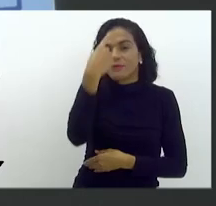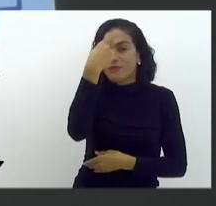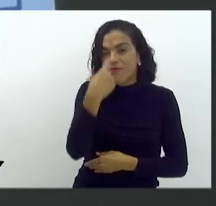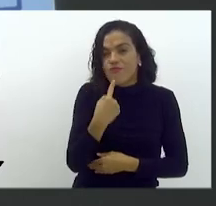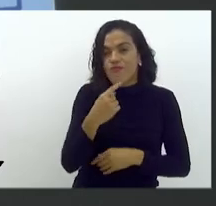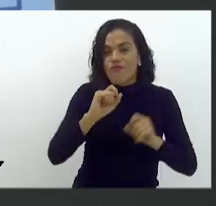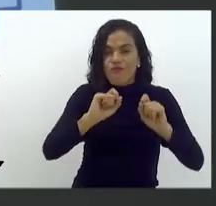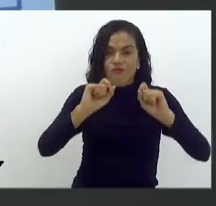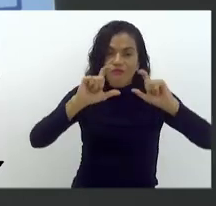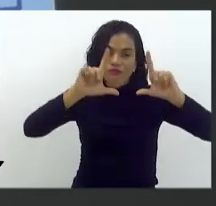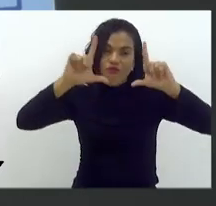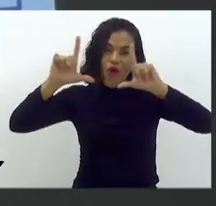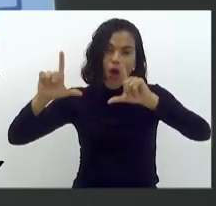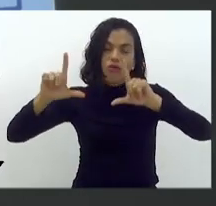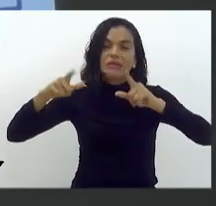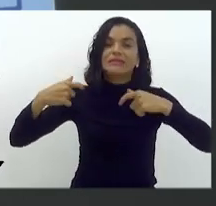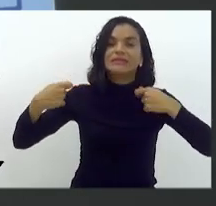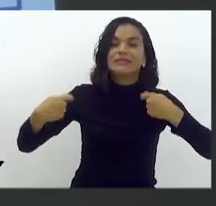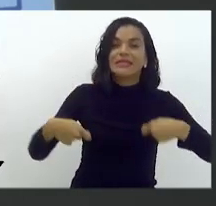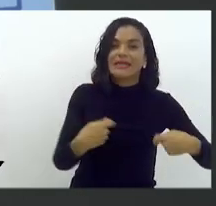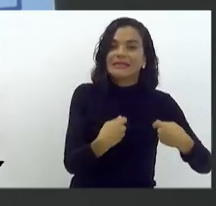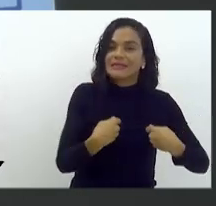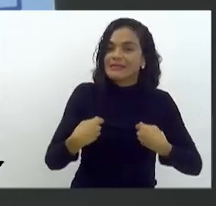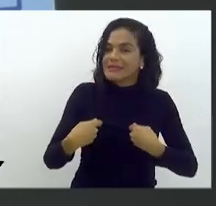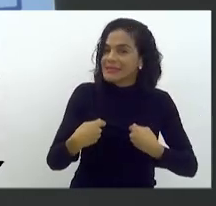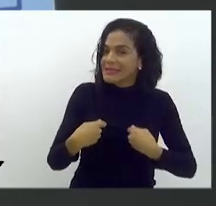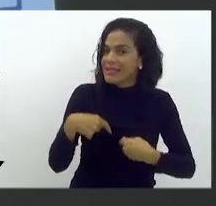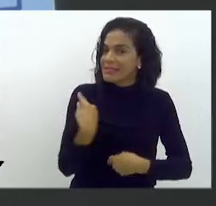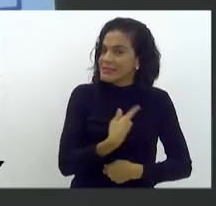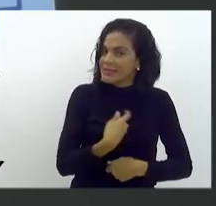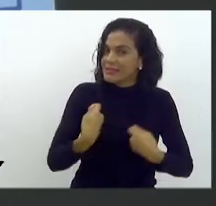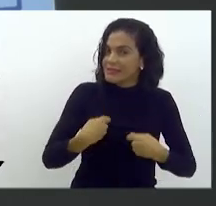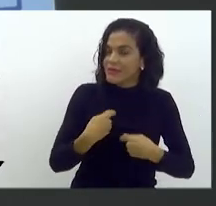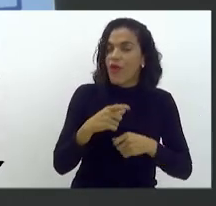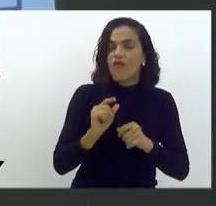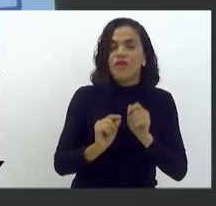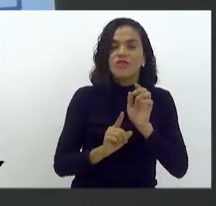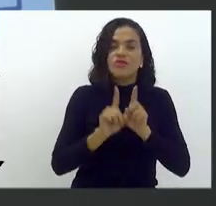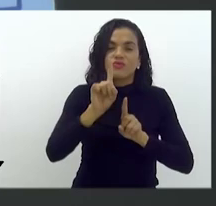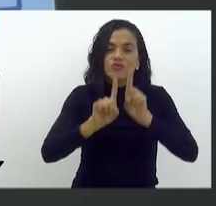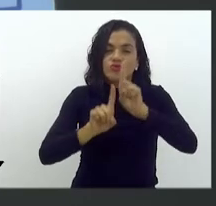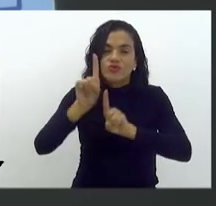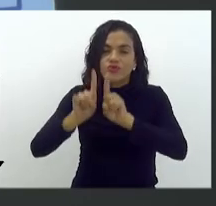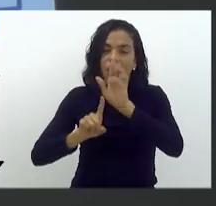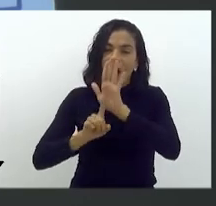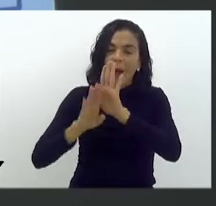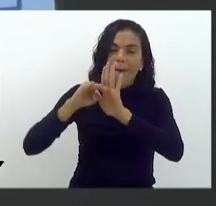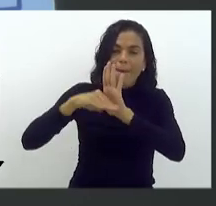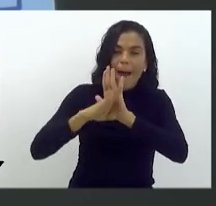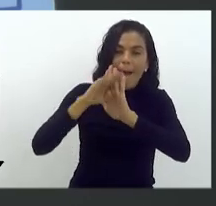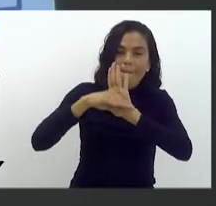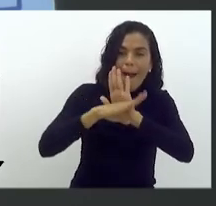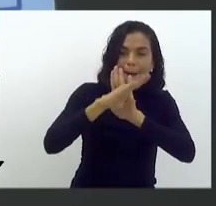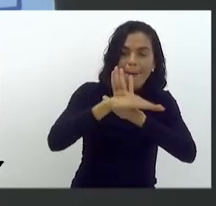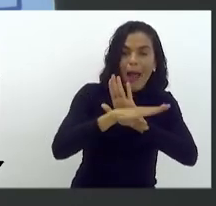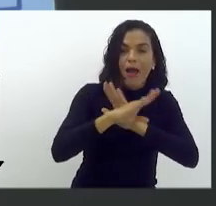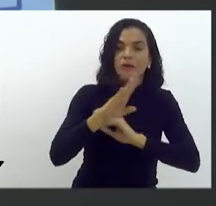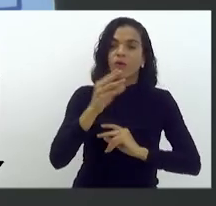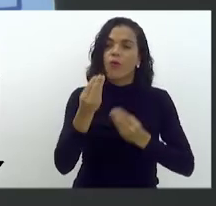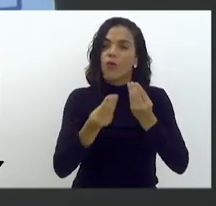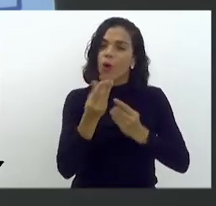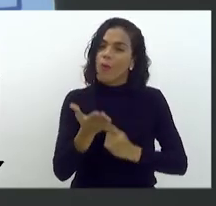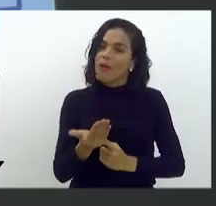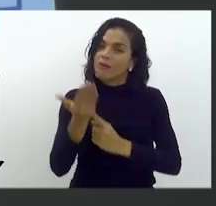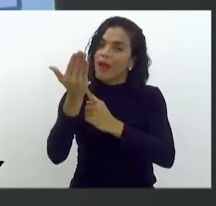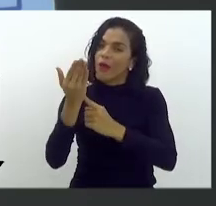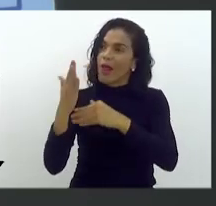das necessidades né eu fiz um esquema gráfico ali para a gente entender a realidade da tecnologia e o quanto